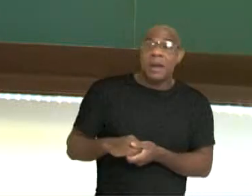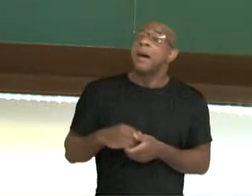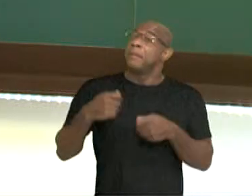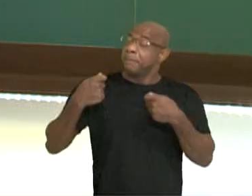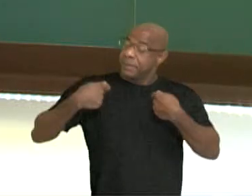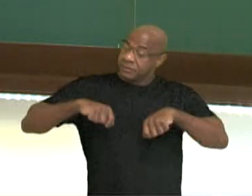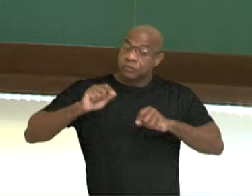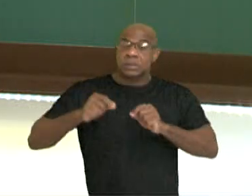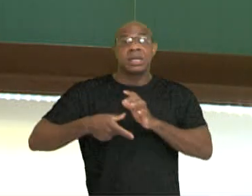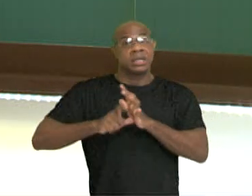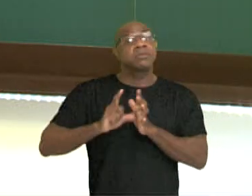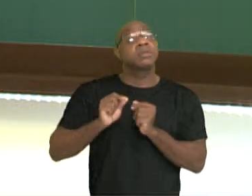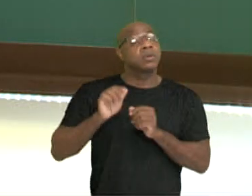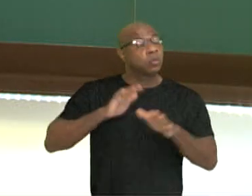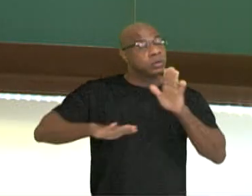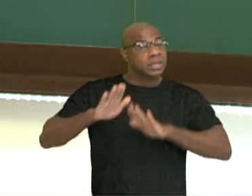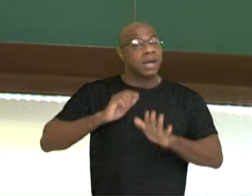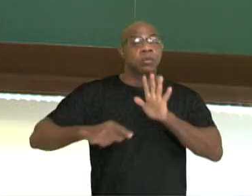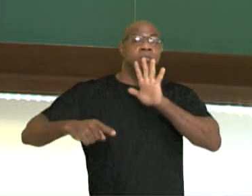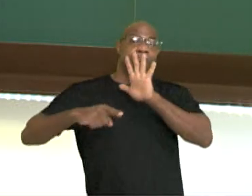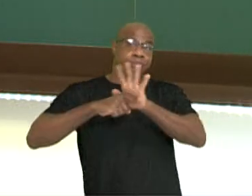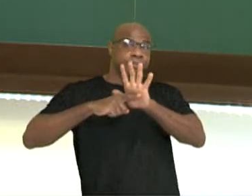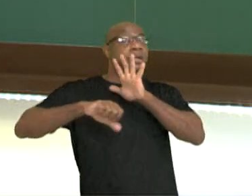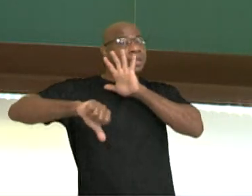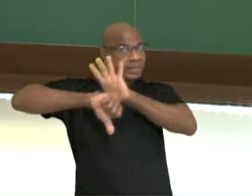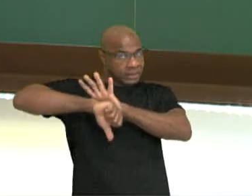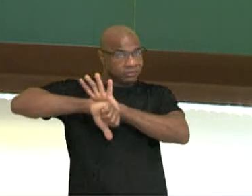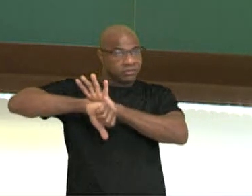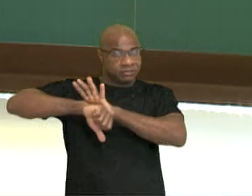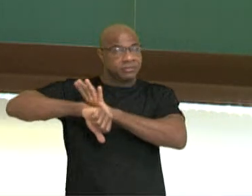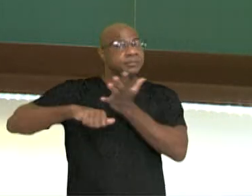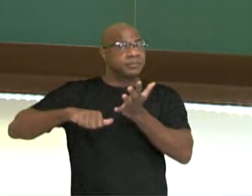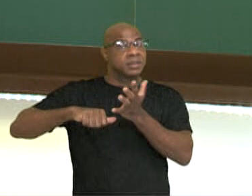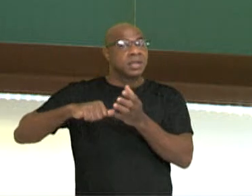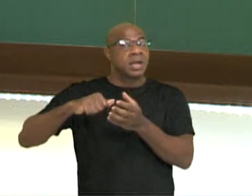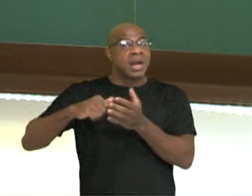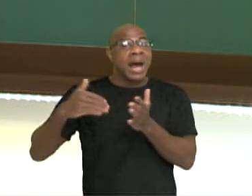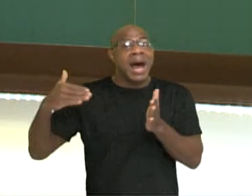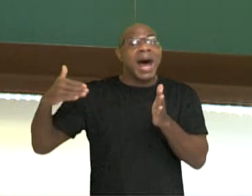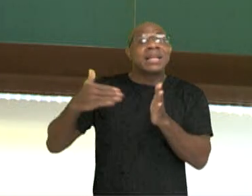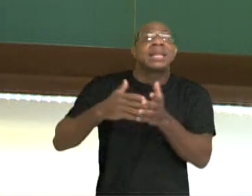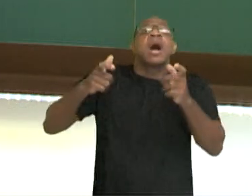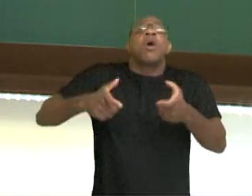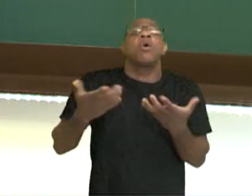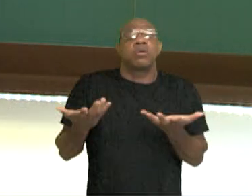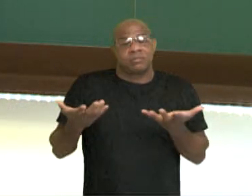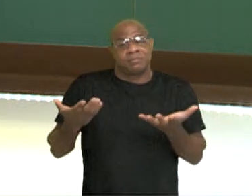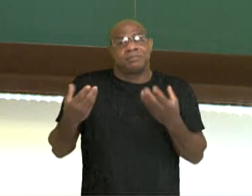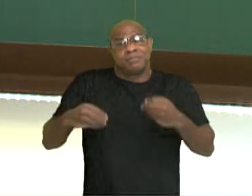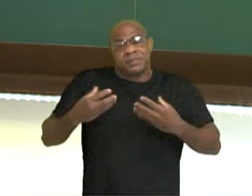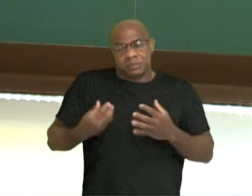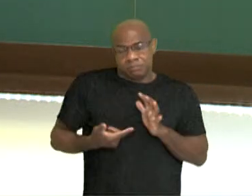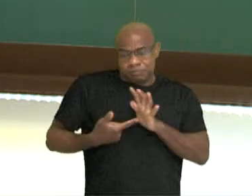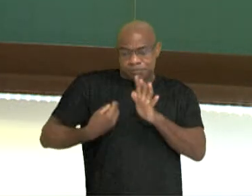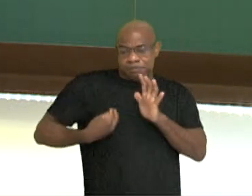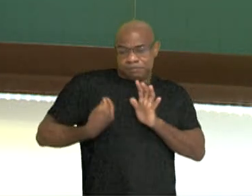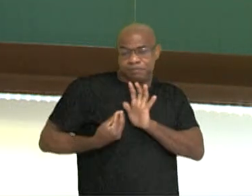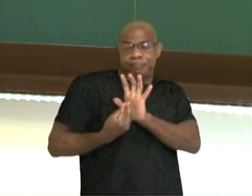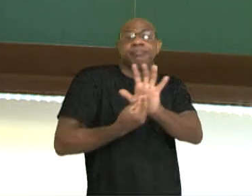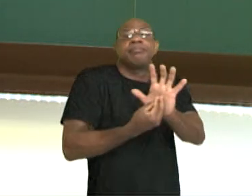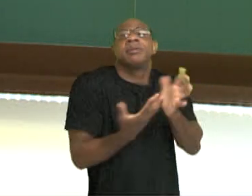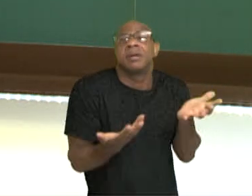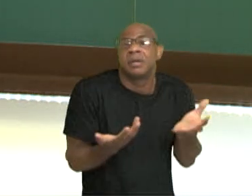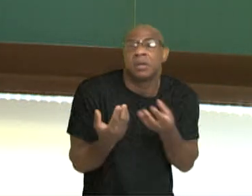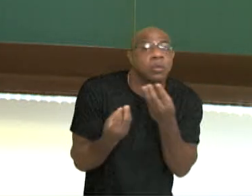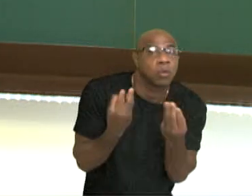cuidar com o lado negativo disso, né? Até que ponto eu quero me expor? Então, por vezes, uma pessoa que está